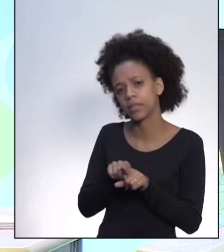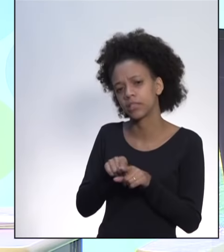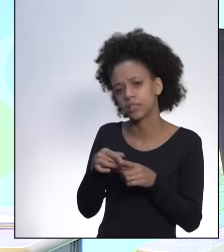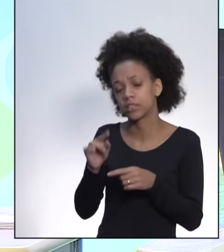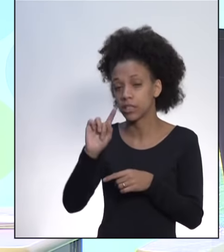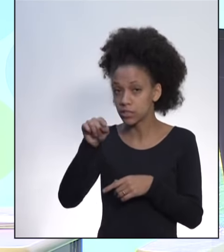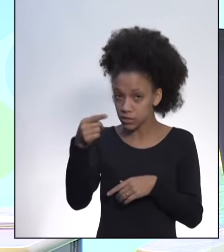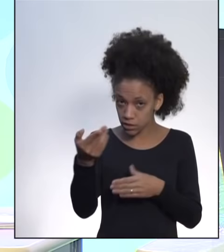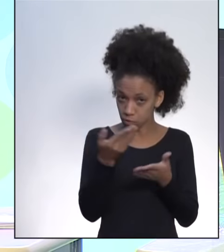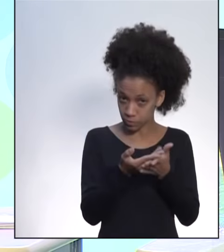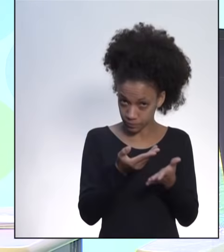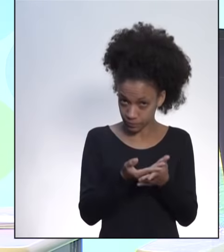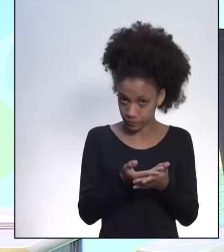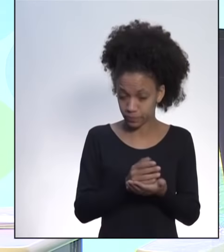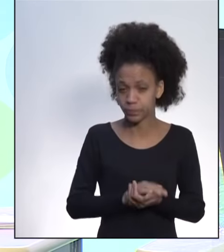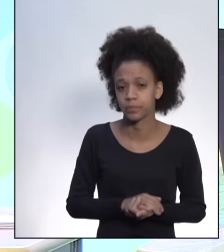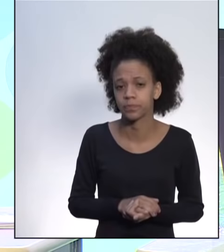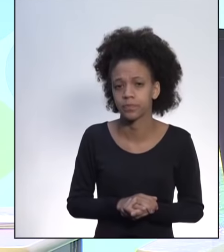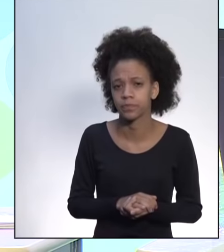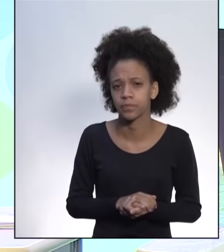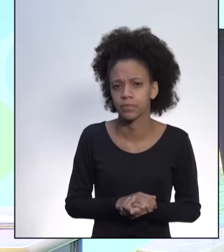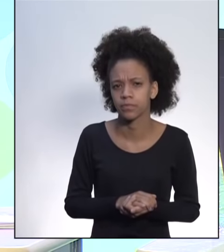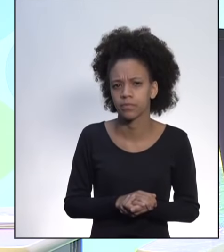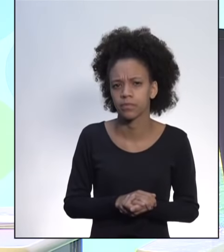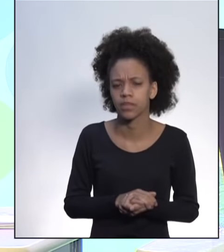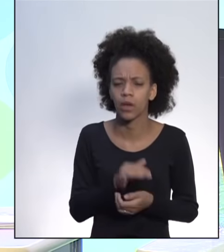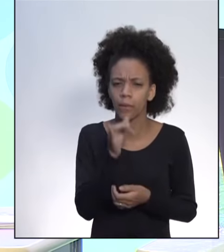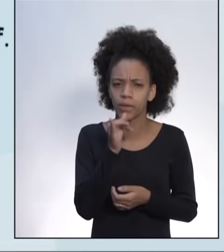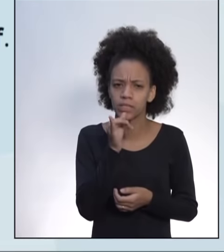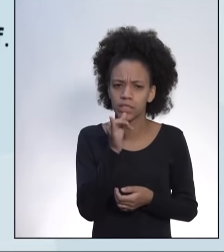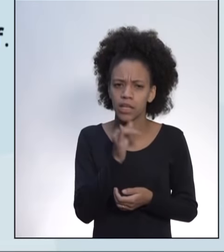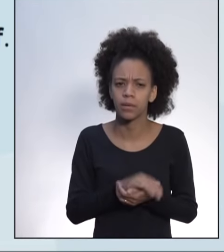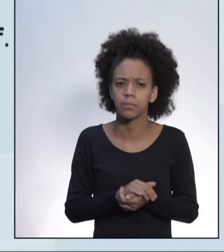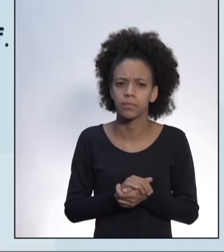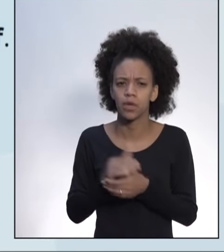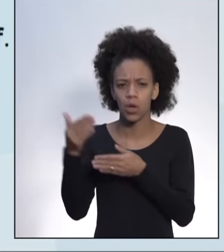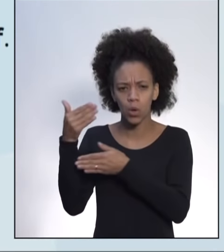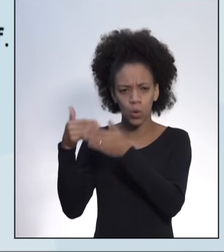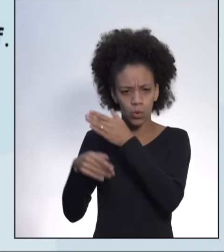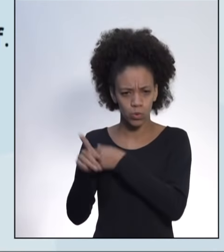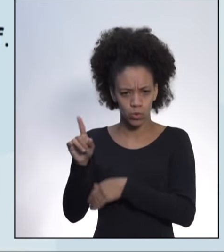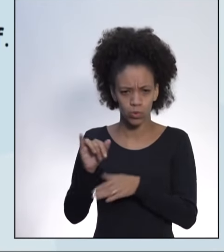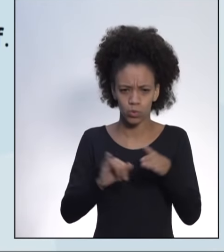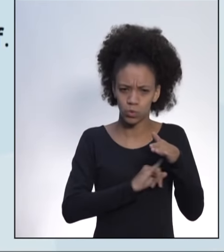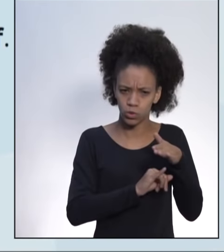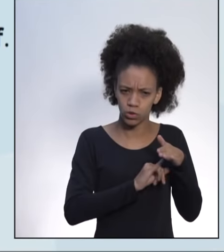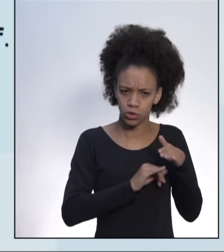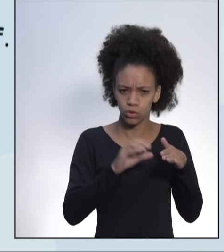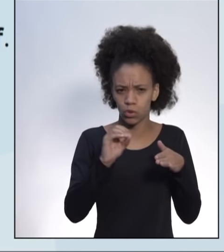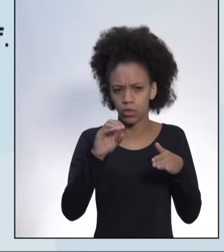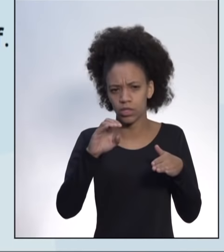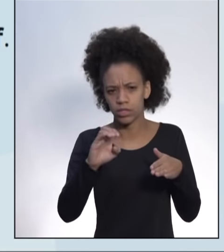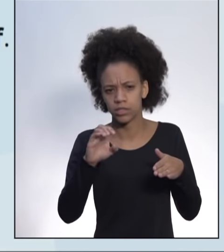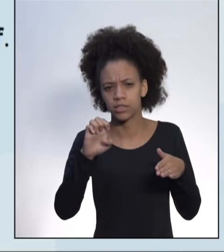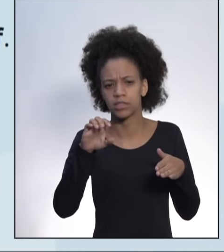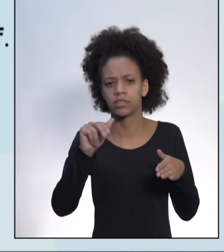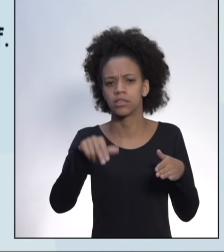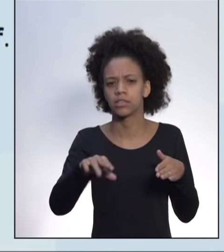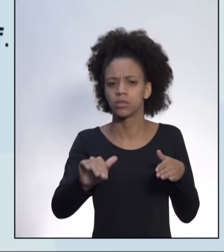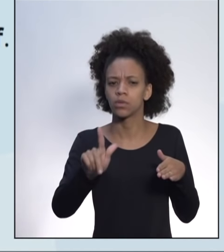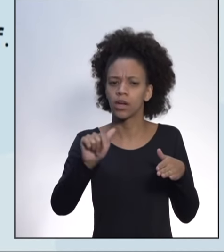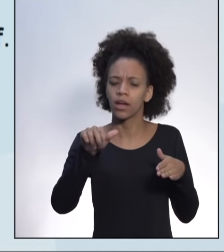vai retomar na aula seguinte tá aqui a gente vai deixar um exemplo para vocês do instituto oceanográfico vocês